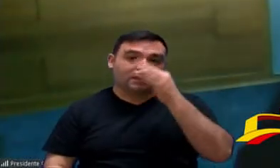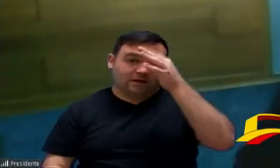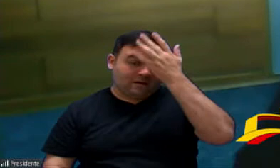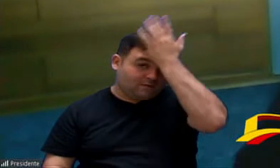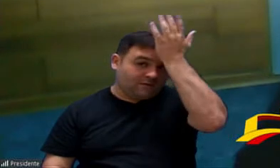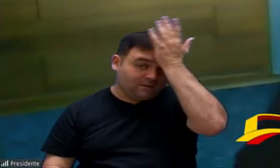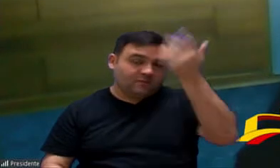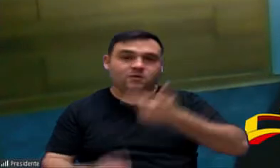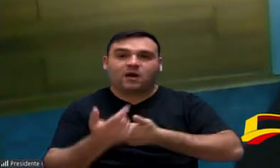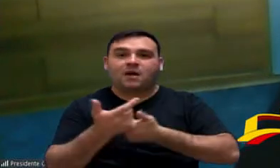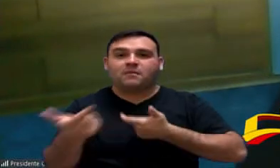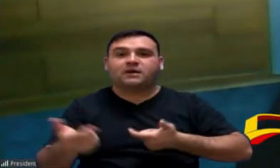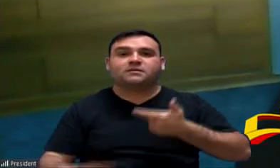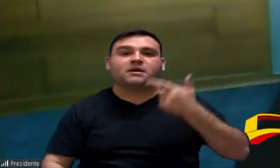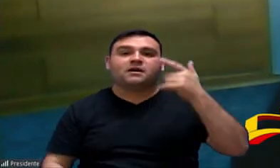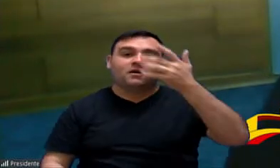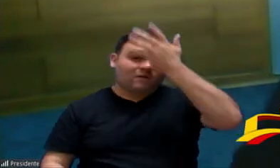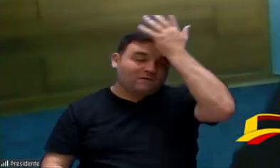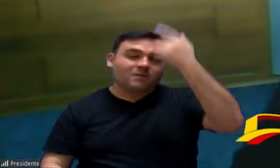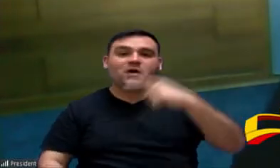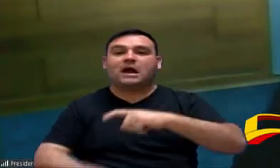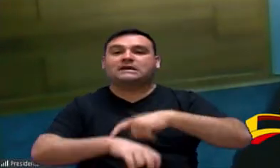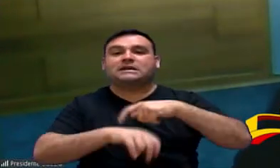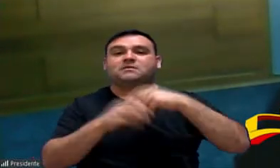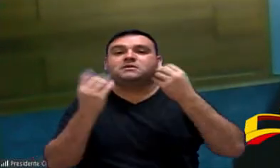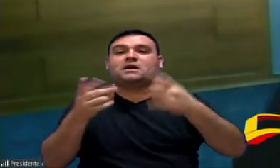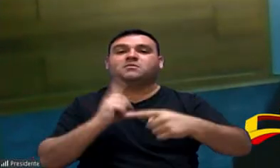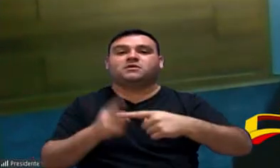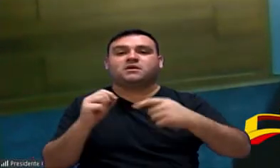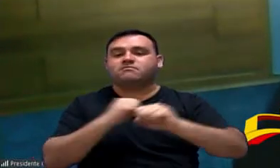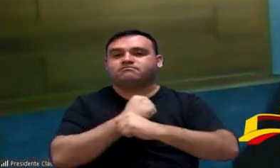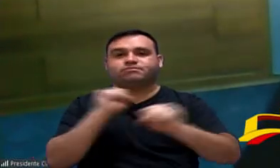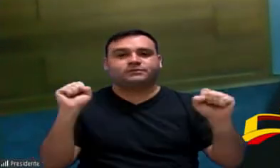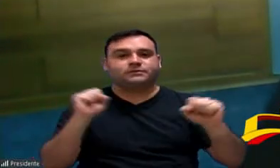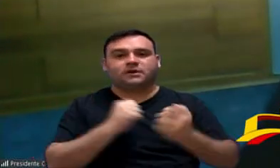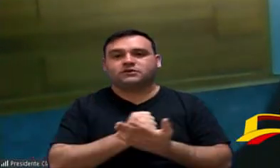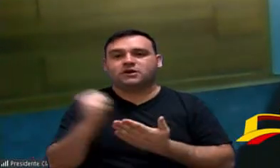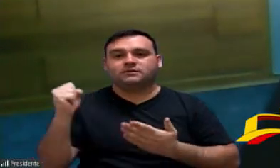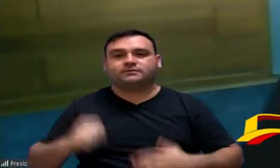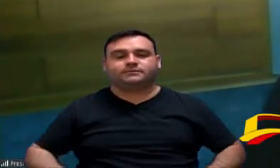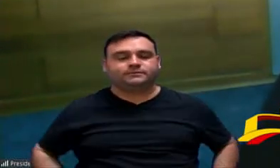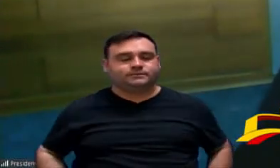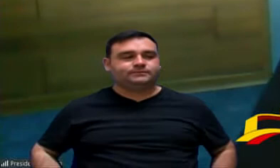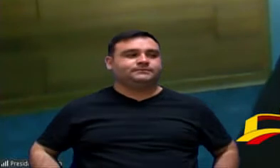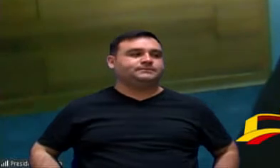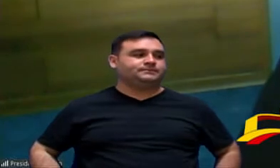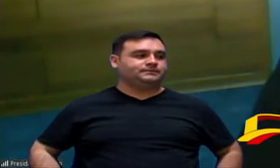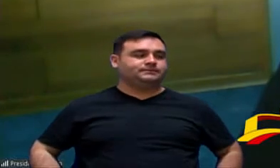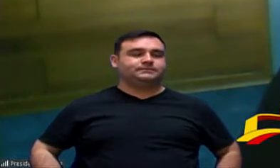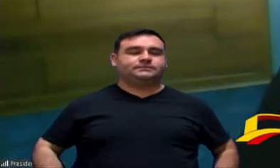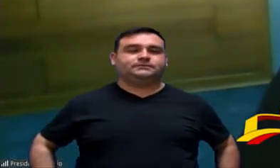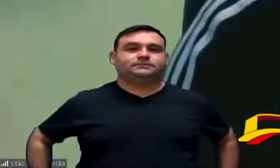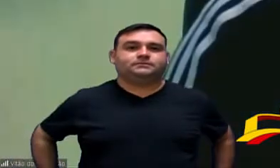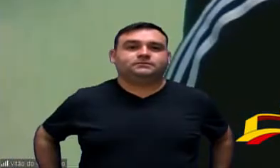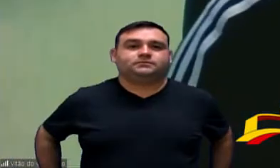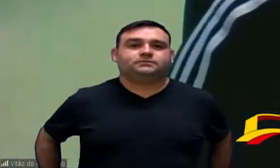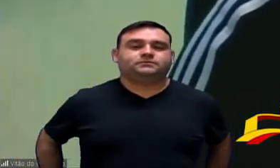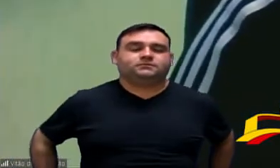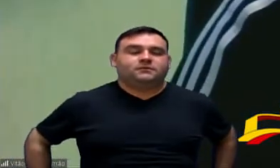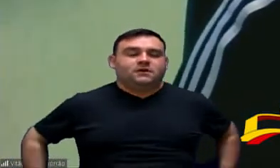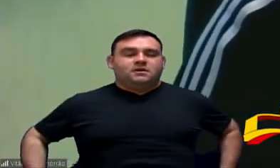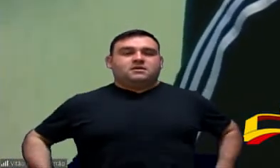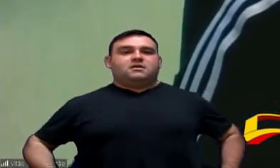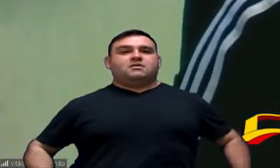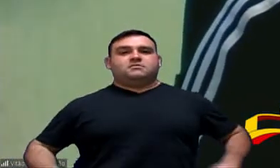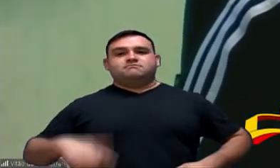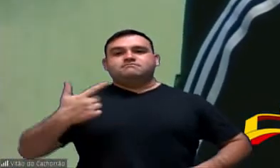minha parte. Mas o Fábio tem que passar o tempo para a excelência, que o seu tempo, 5 minutos, já se esgotou. Tá bom? Obrigado, Claudio. Então tem